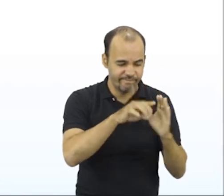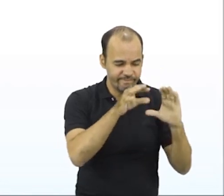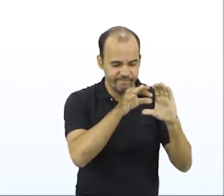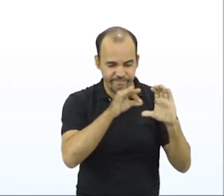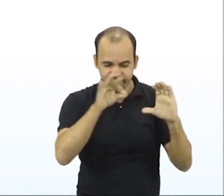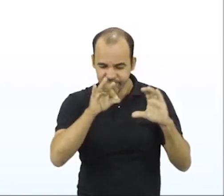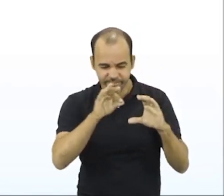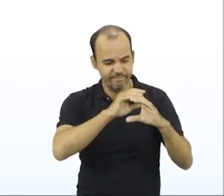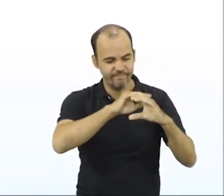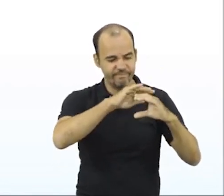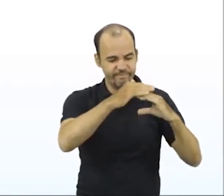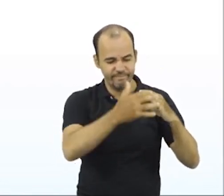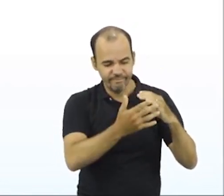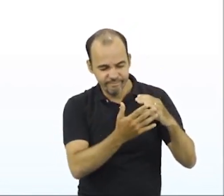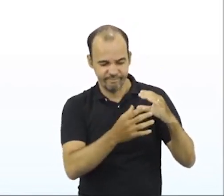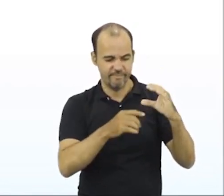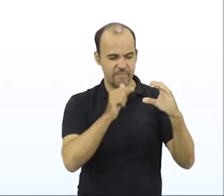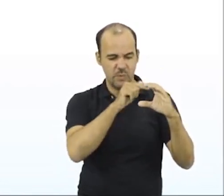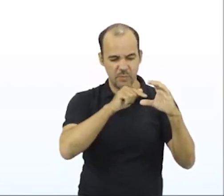as células.